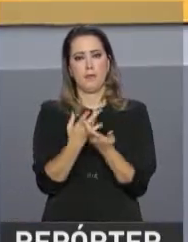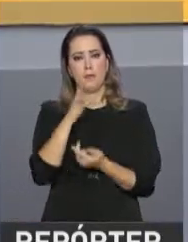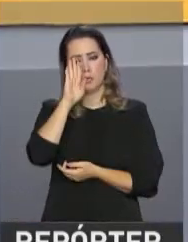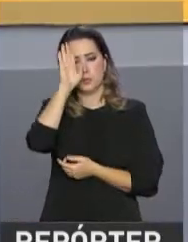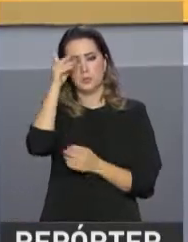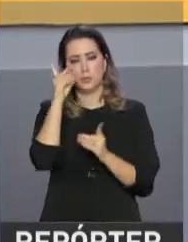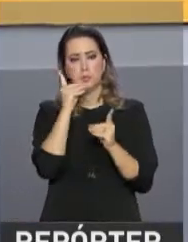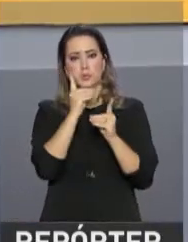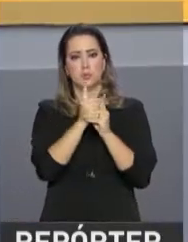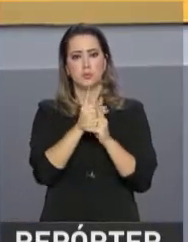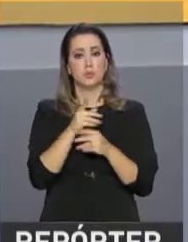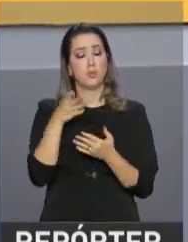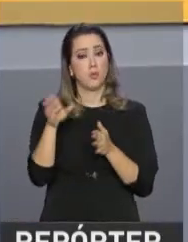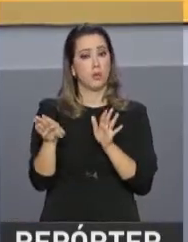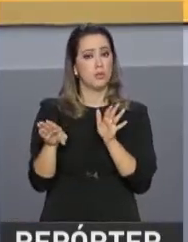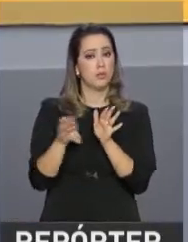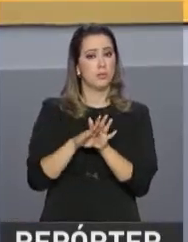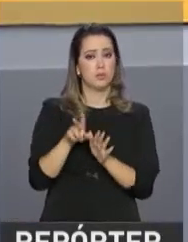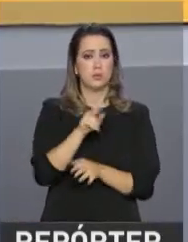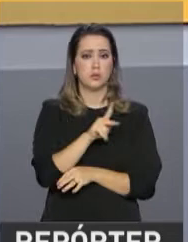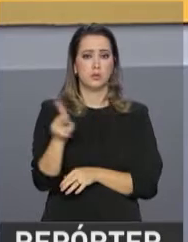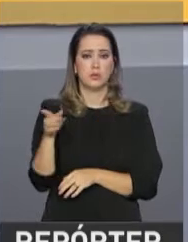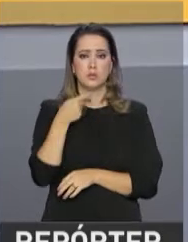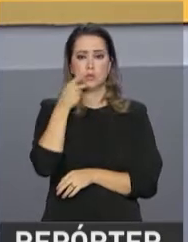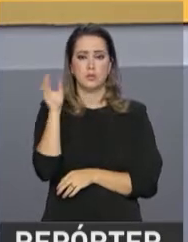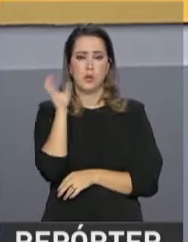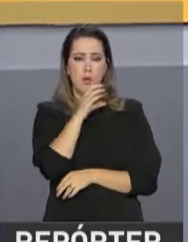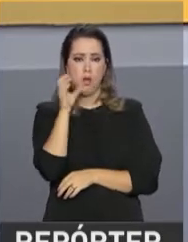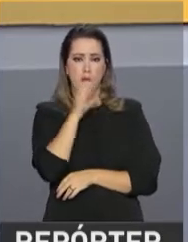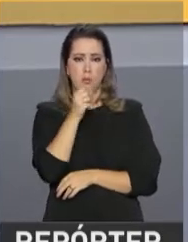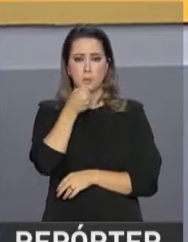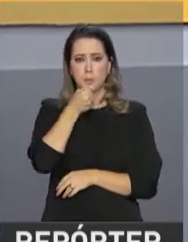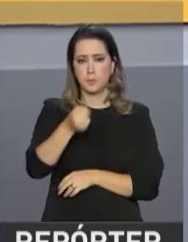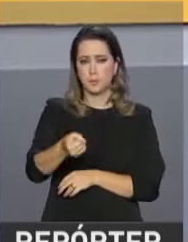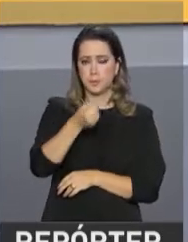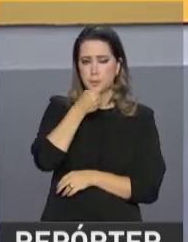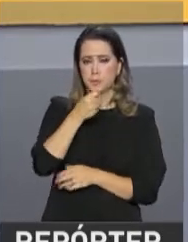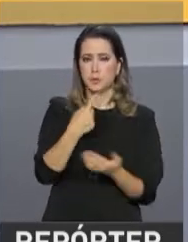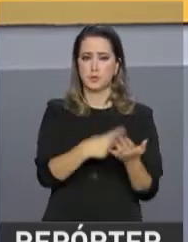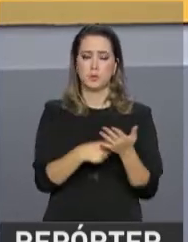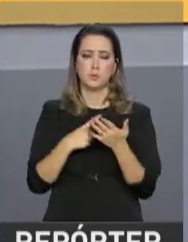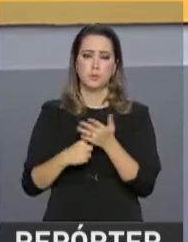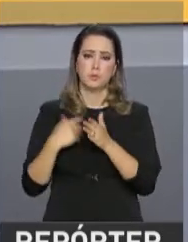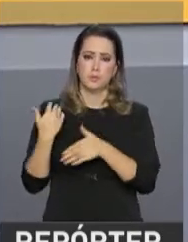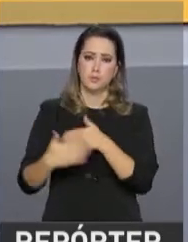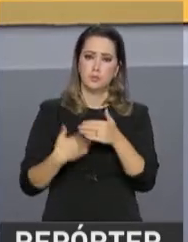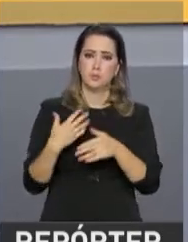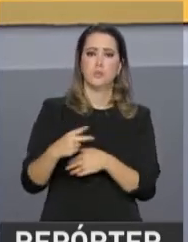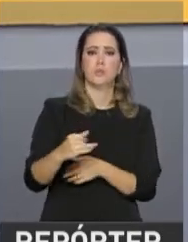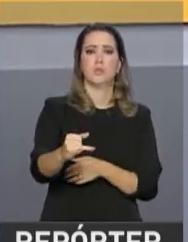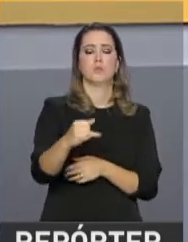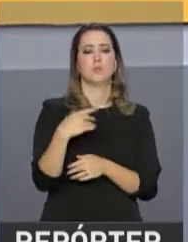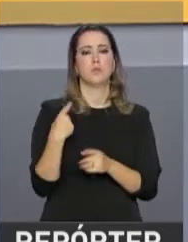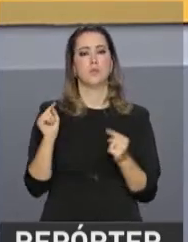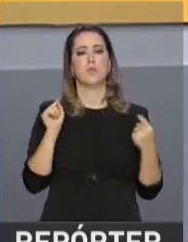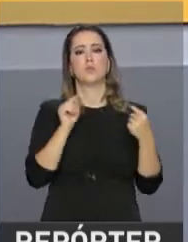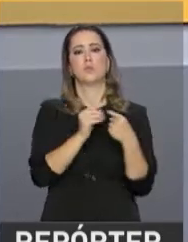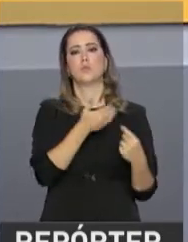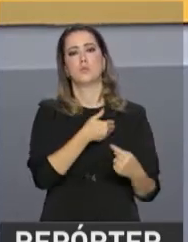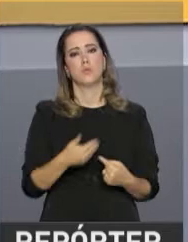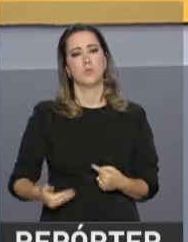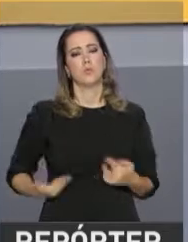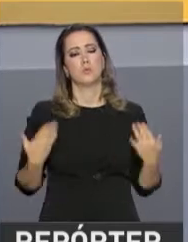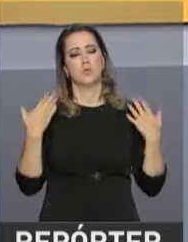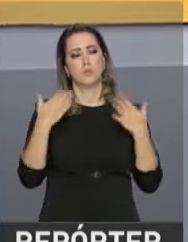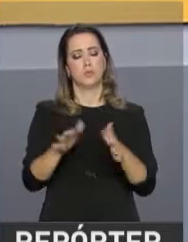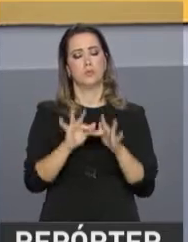do encontro na chegada o presidente falou rapidamente com os jornalistas sobre a agenda para os próximos dias e os objetivos do governo